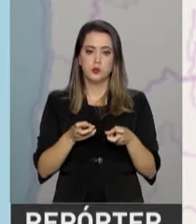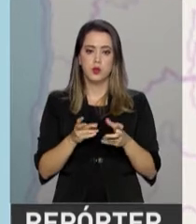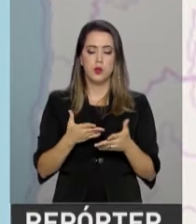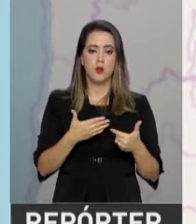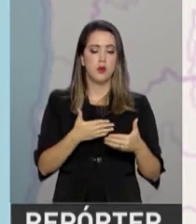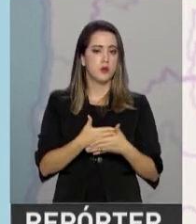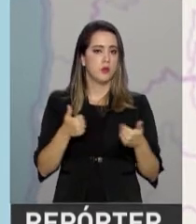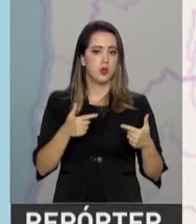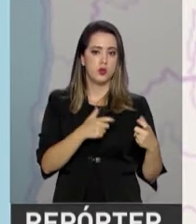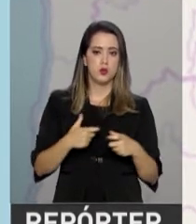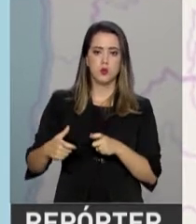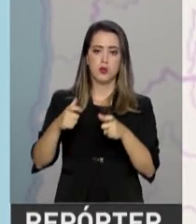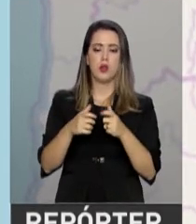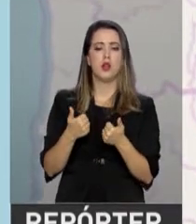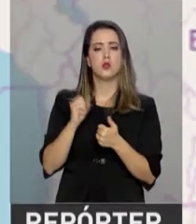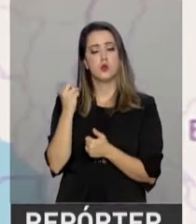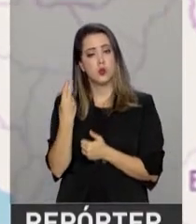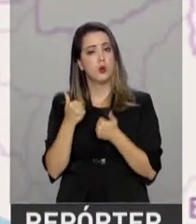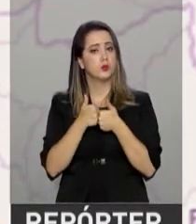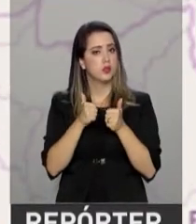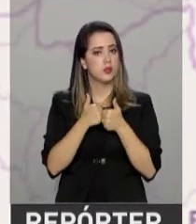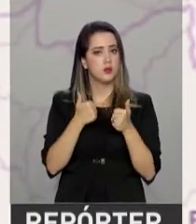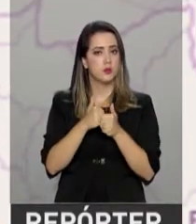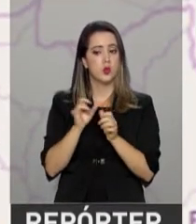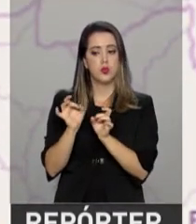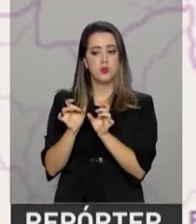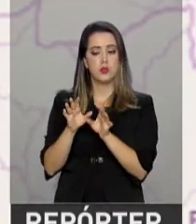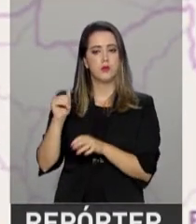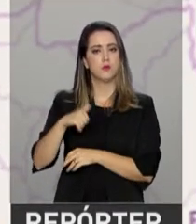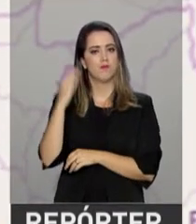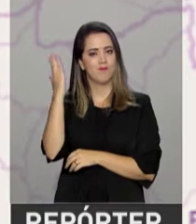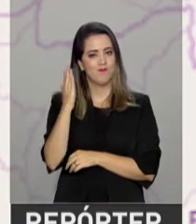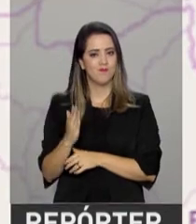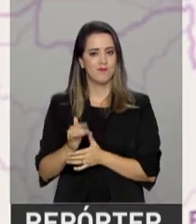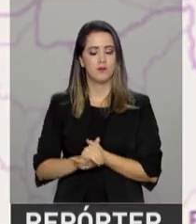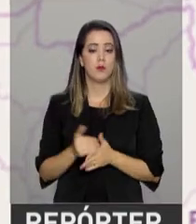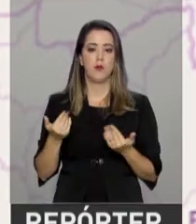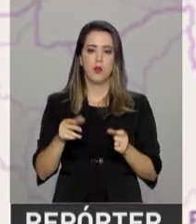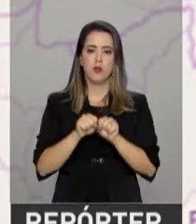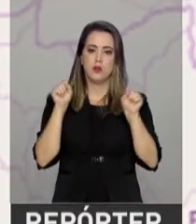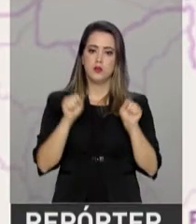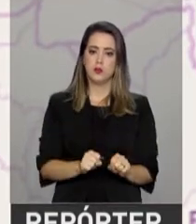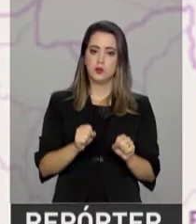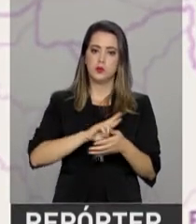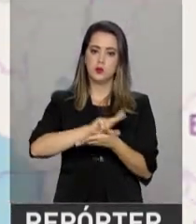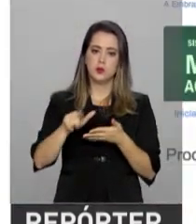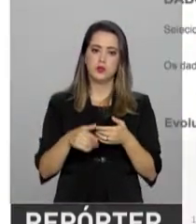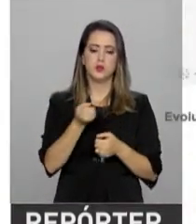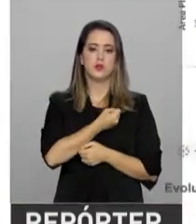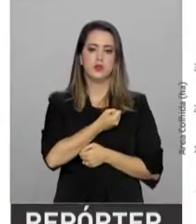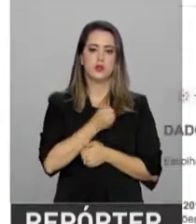melhores rotas e modais de transporte para escoar a produção do agronegócio brasileiro o sistema cruza dados numéricos